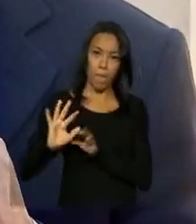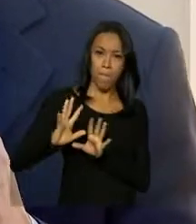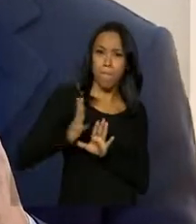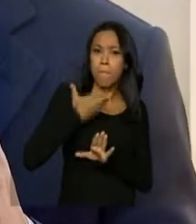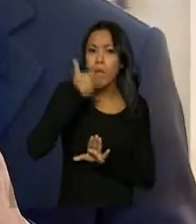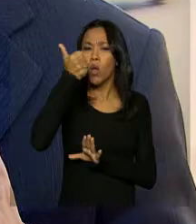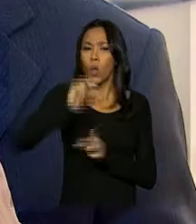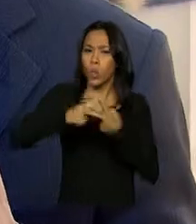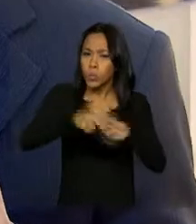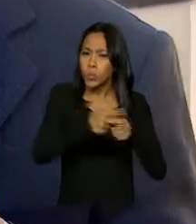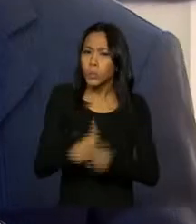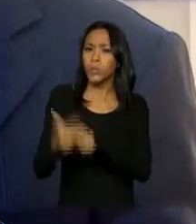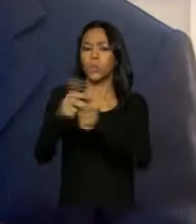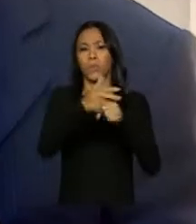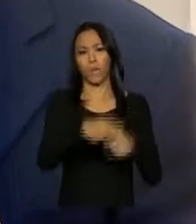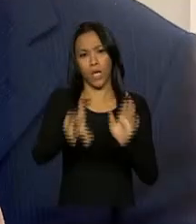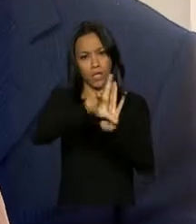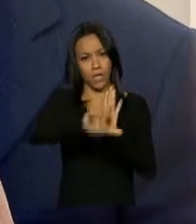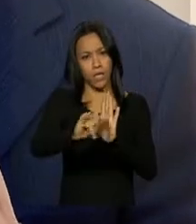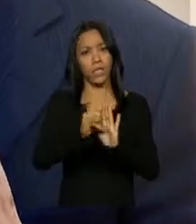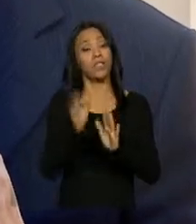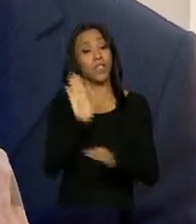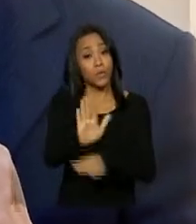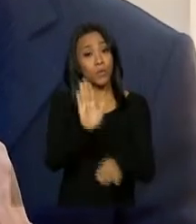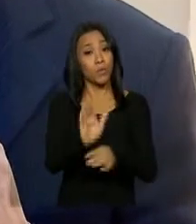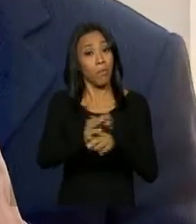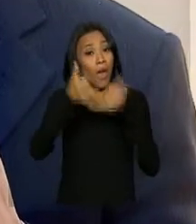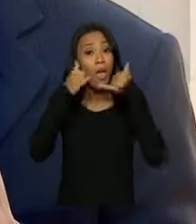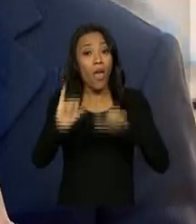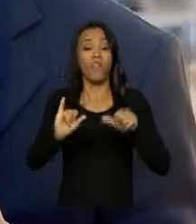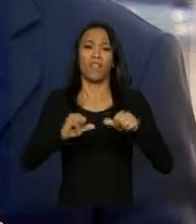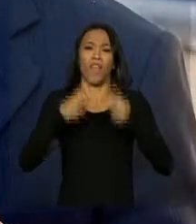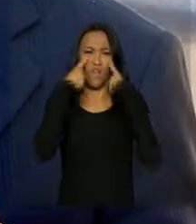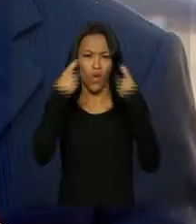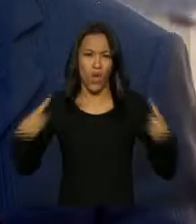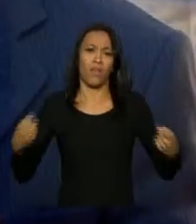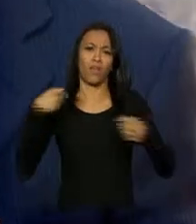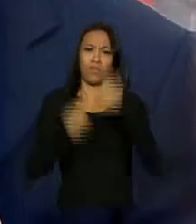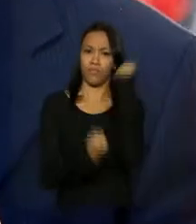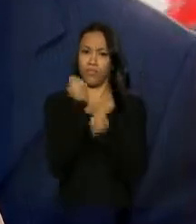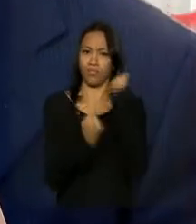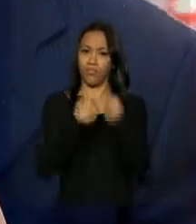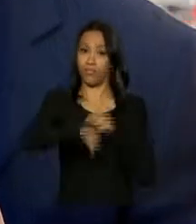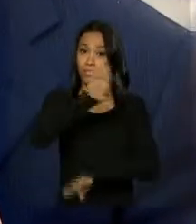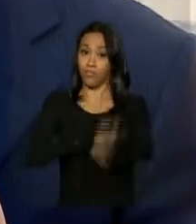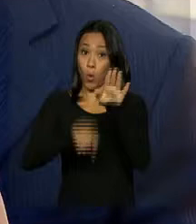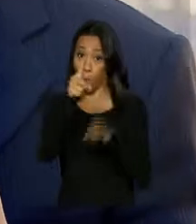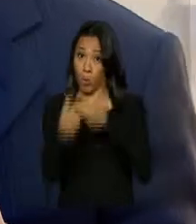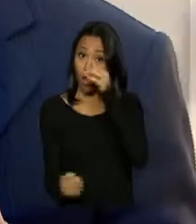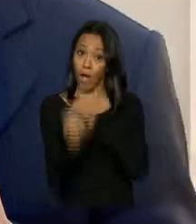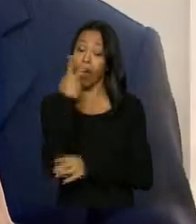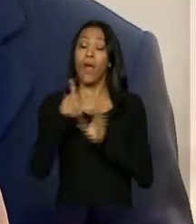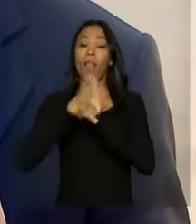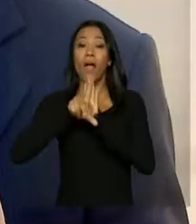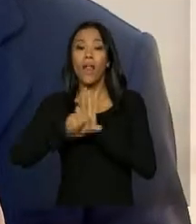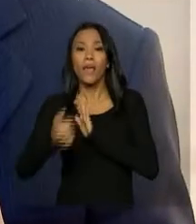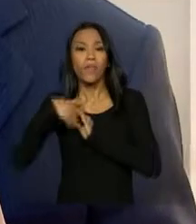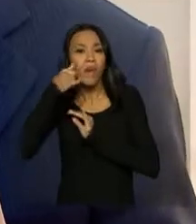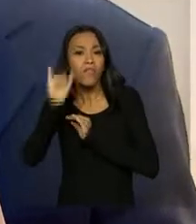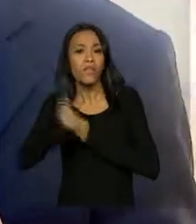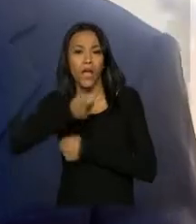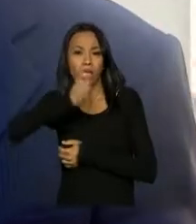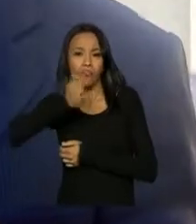contribuíram para reduzir a violência no trânsito uma das grandes mudanças foi a criação da Lei Seca que estabeleceu punições